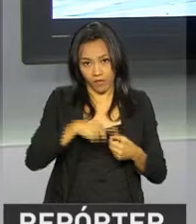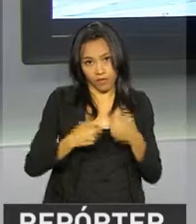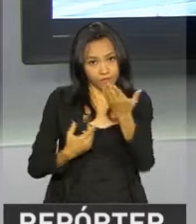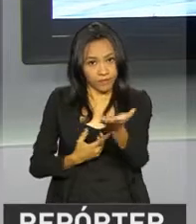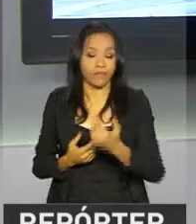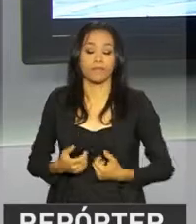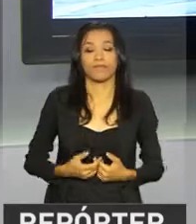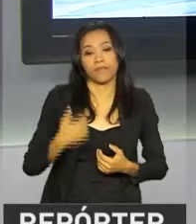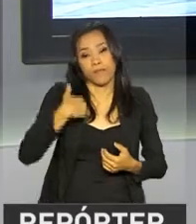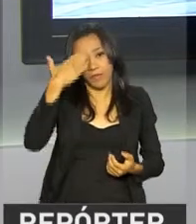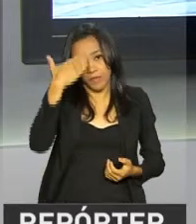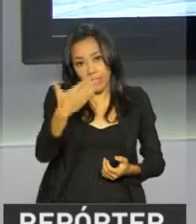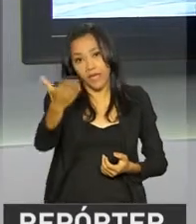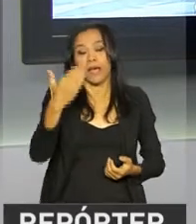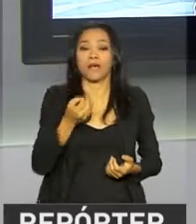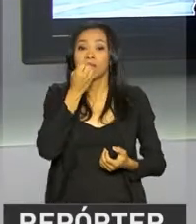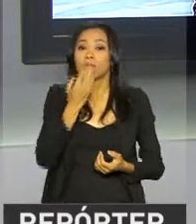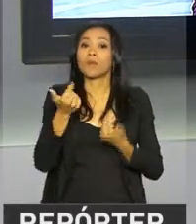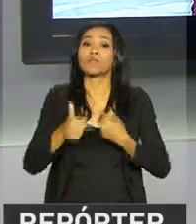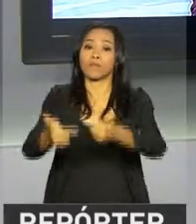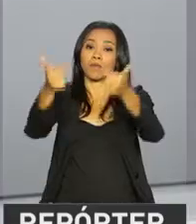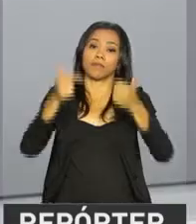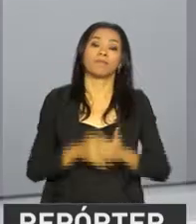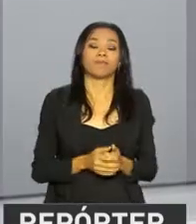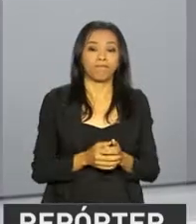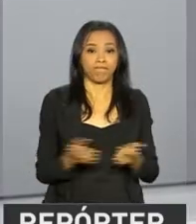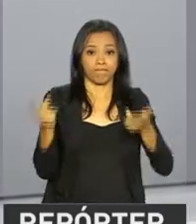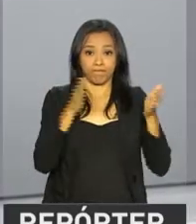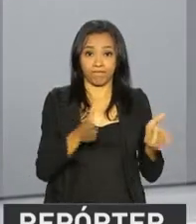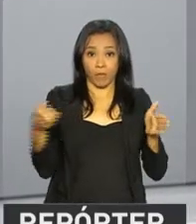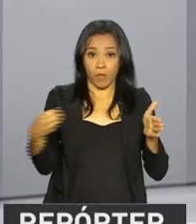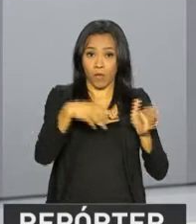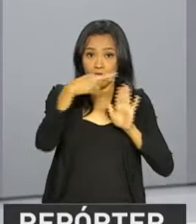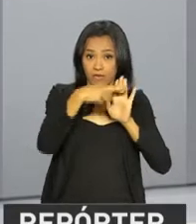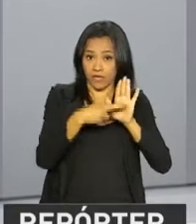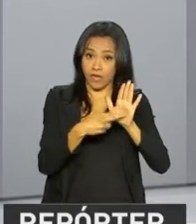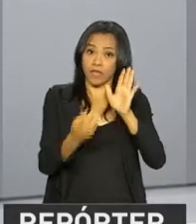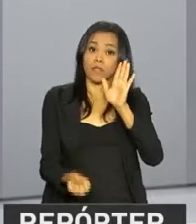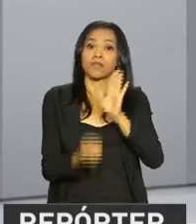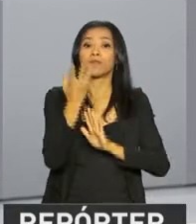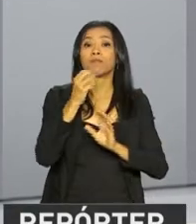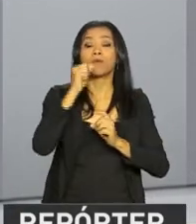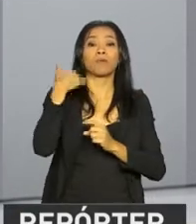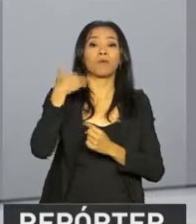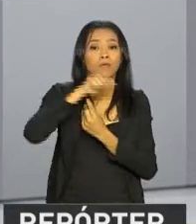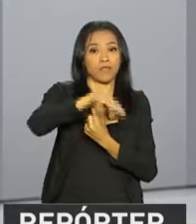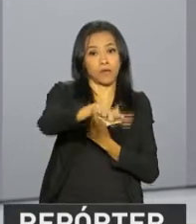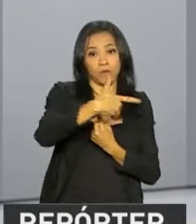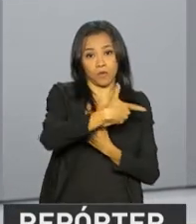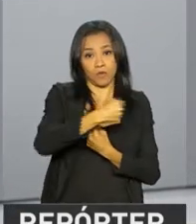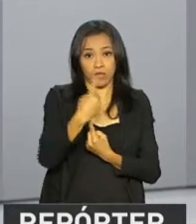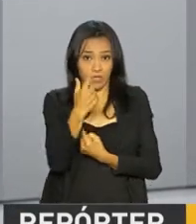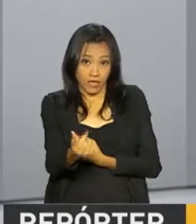Carol. Obrigada pelas informações, Gabriela. Bom trabalho para você. Novas regras estabelecidas pelo Banco Central em